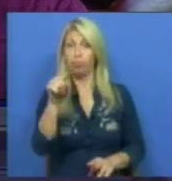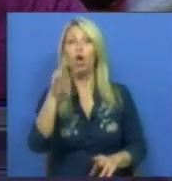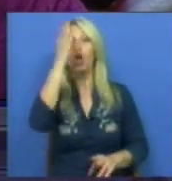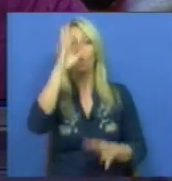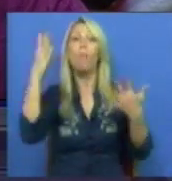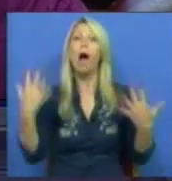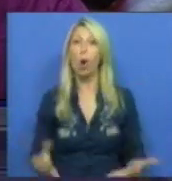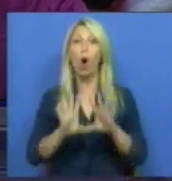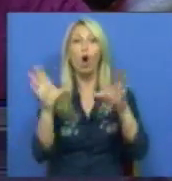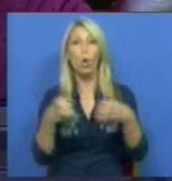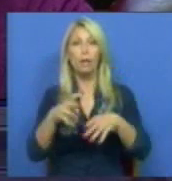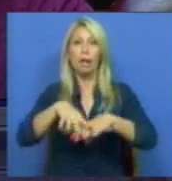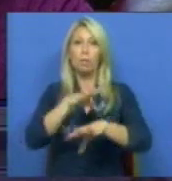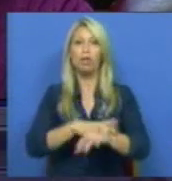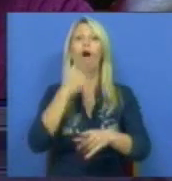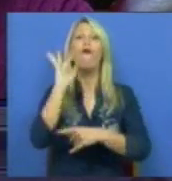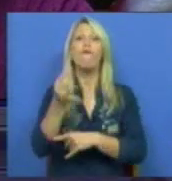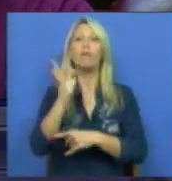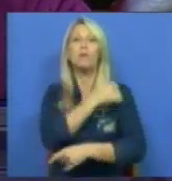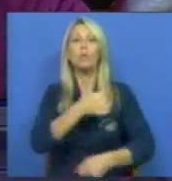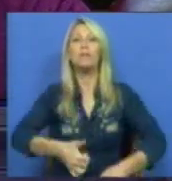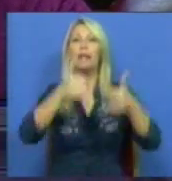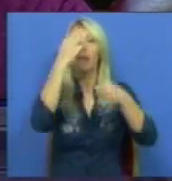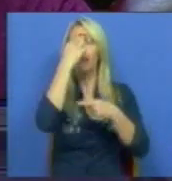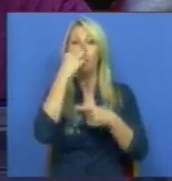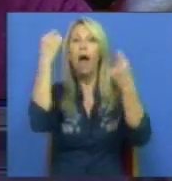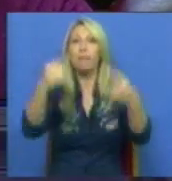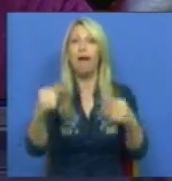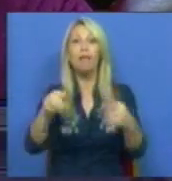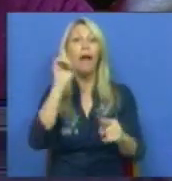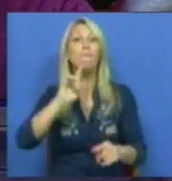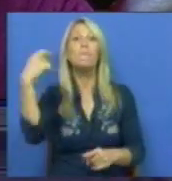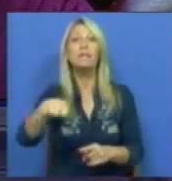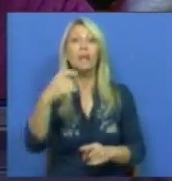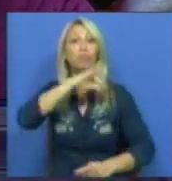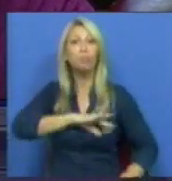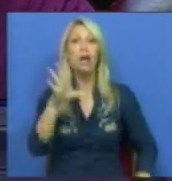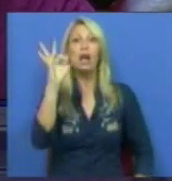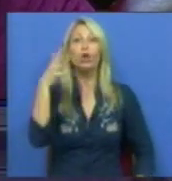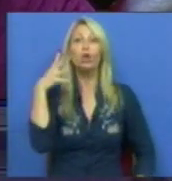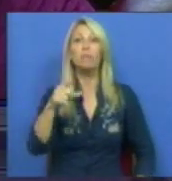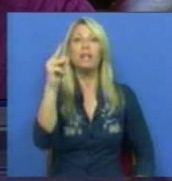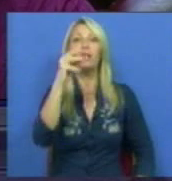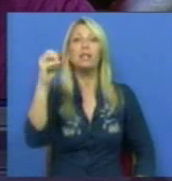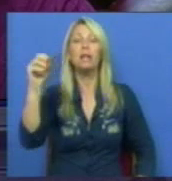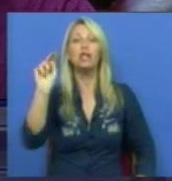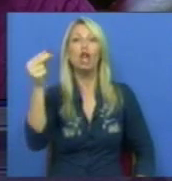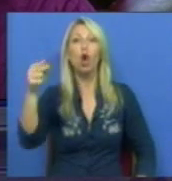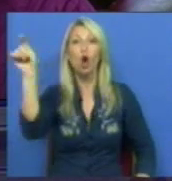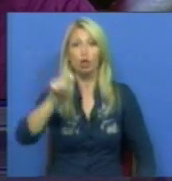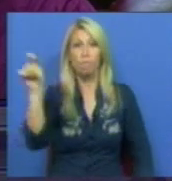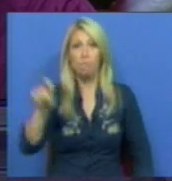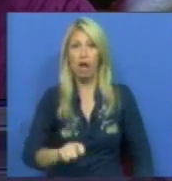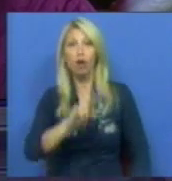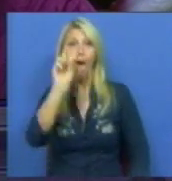de Administração da Fundação Cidade de Guimarães tem uma Presidente que ofere 14.300 euros mensais